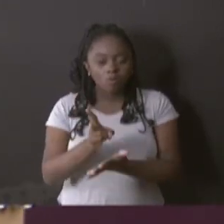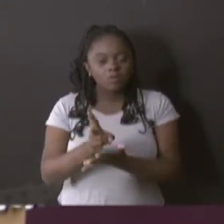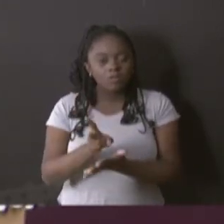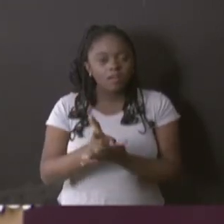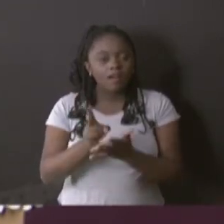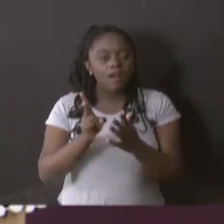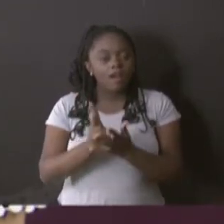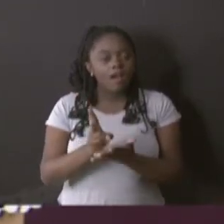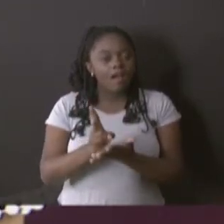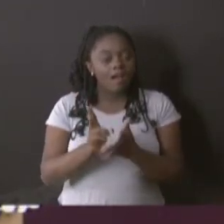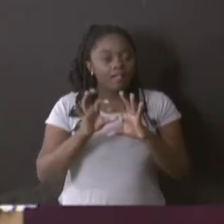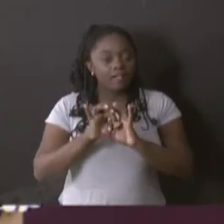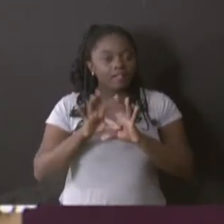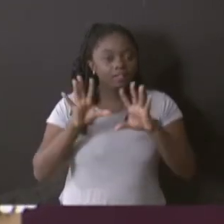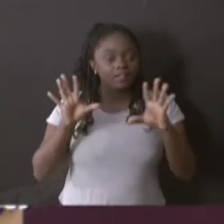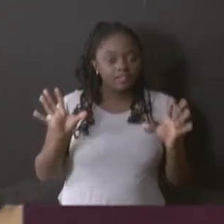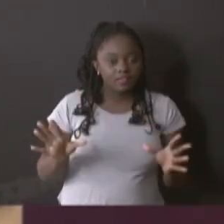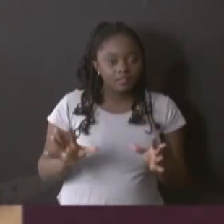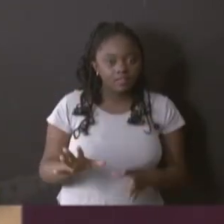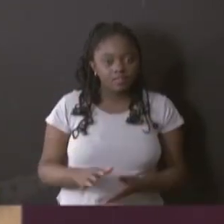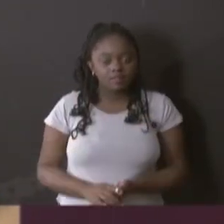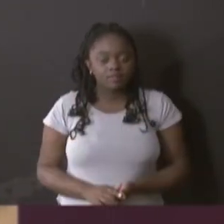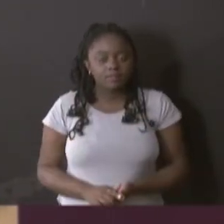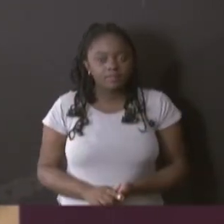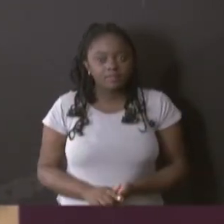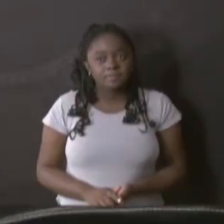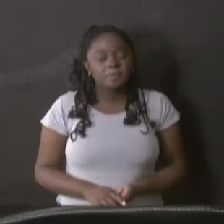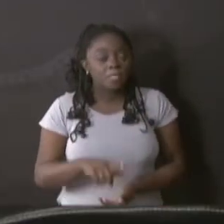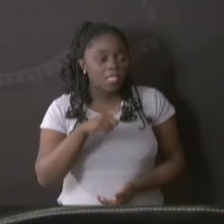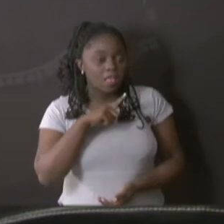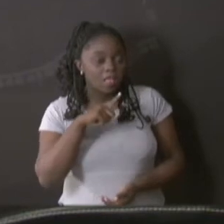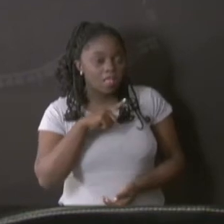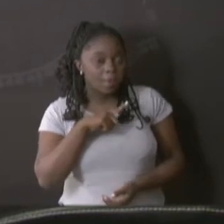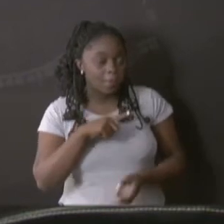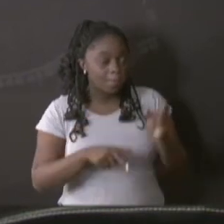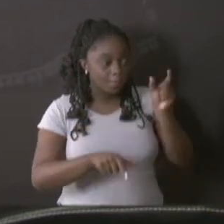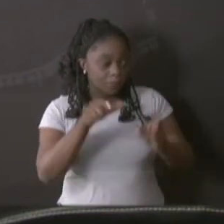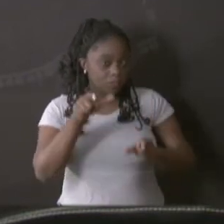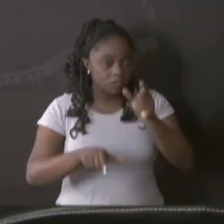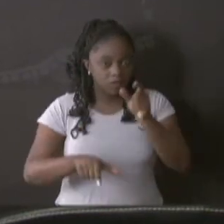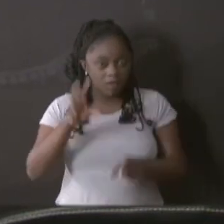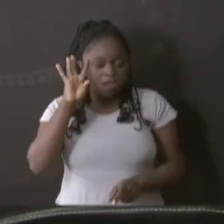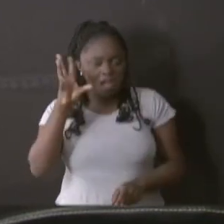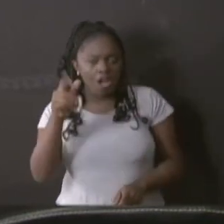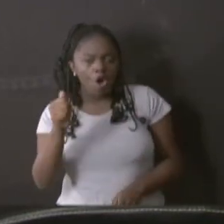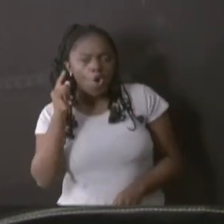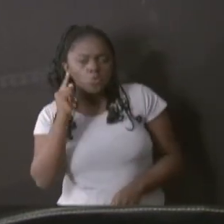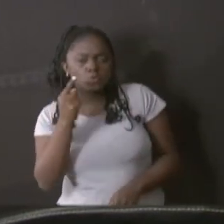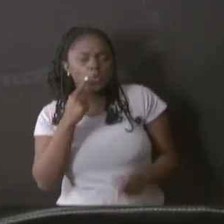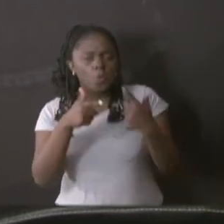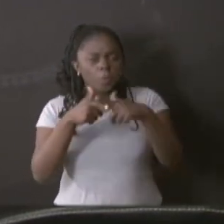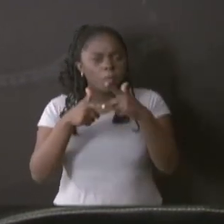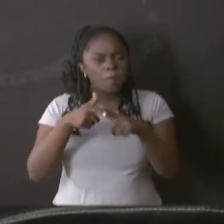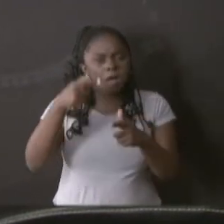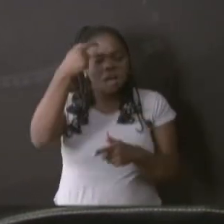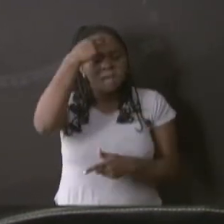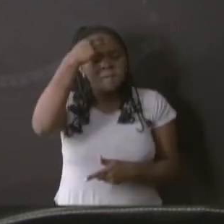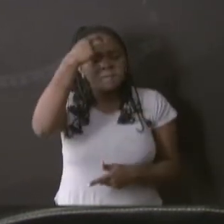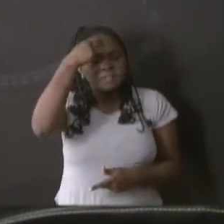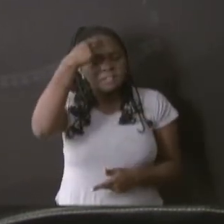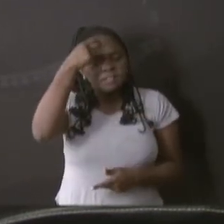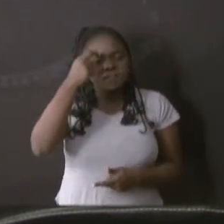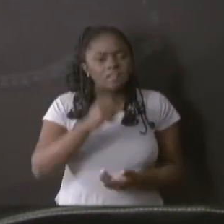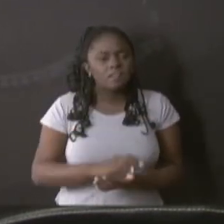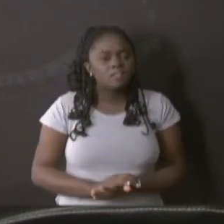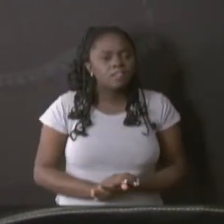não acreditou às vezes que ele era capaz. Tem muita gente que acha que o surdo tem problemas mentais, não tem? Sim, No sentido de